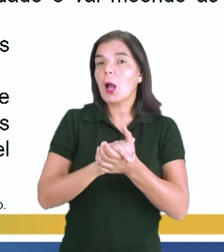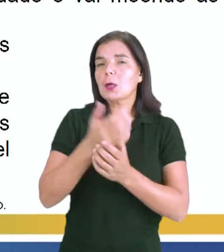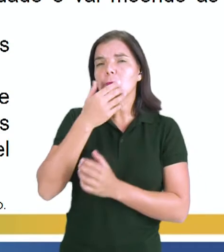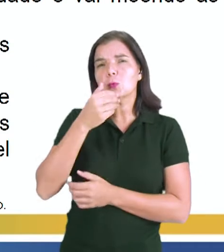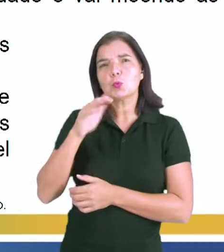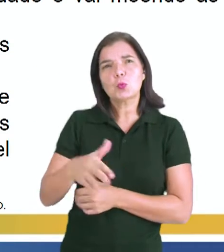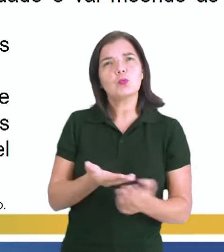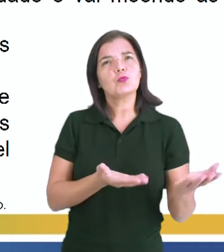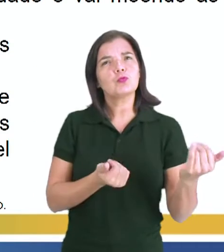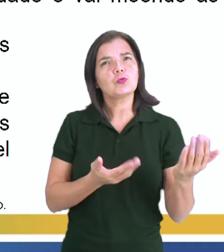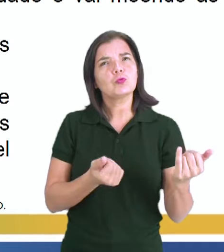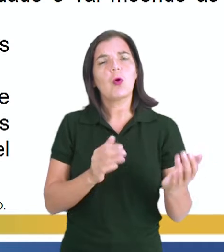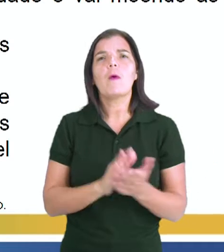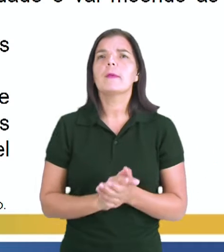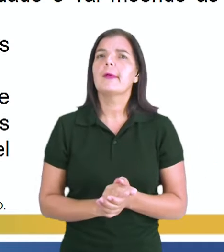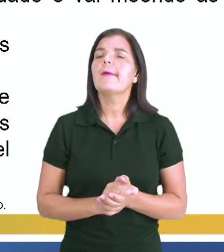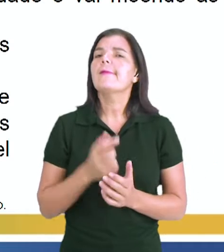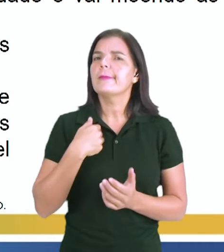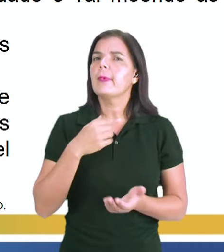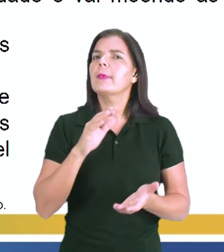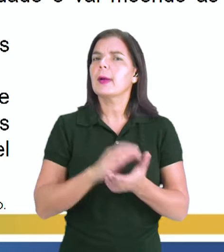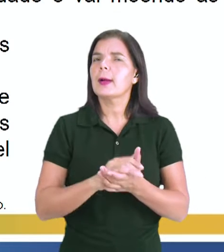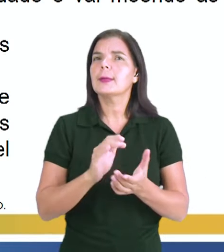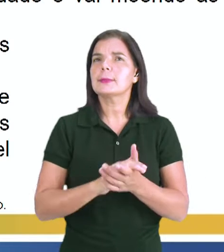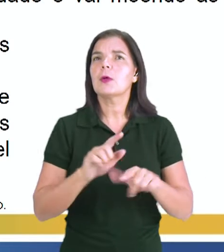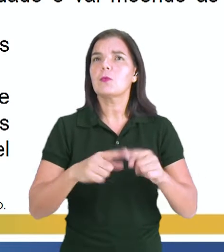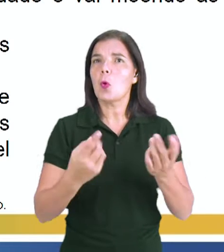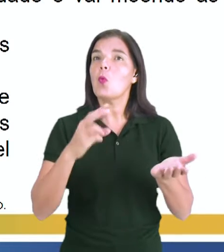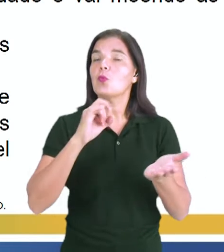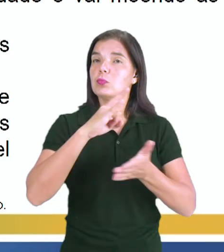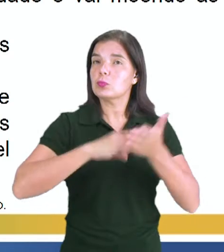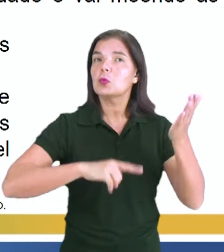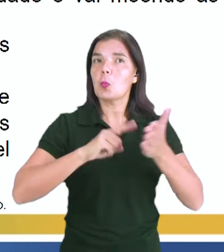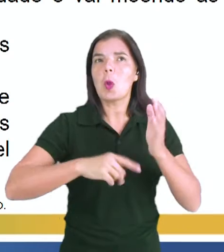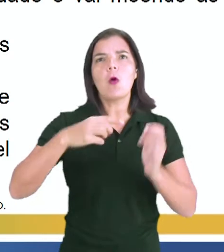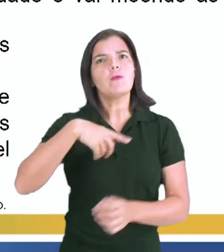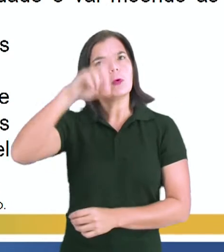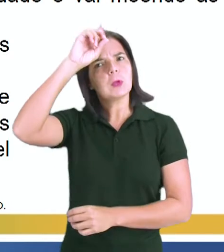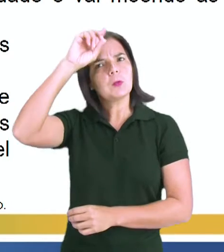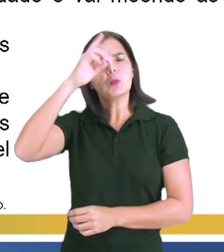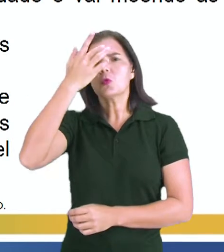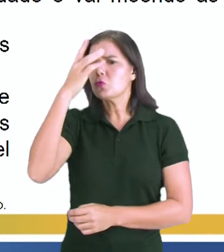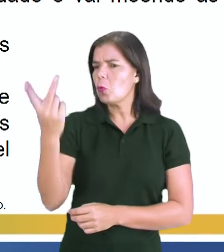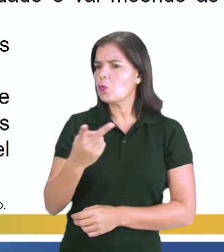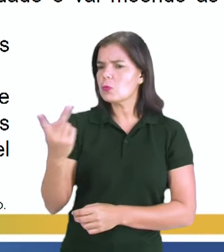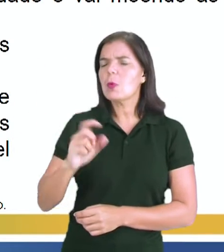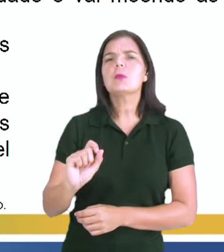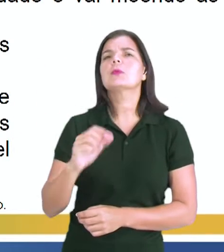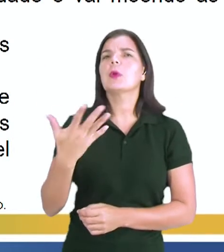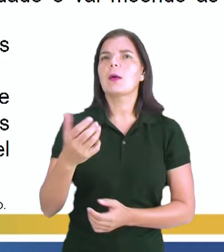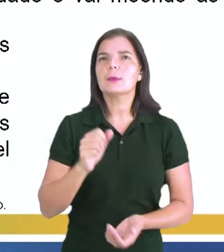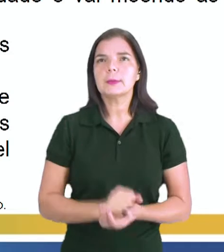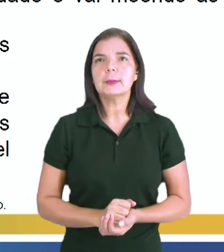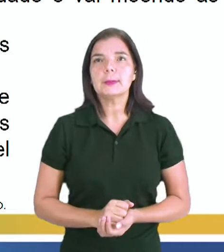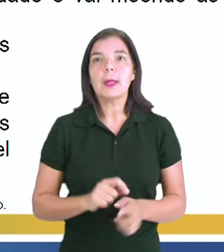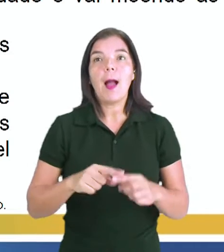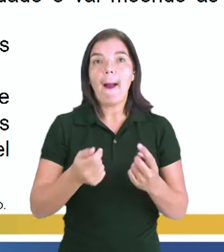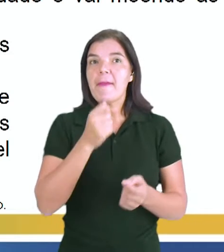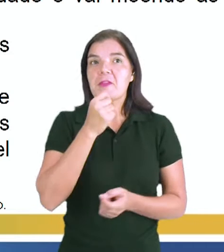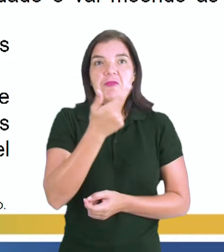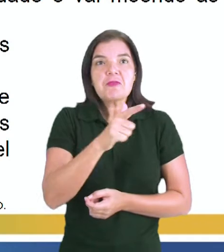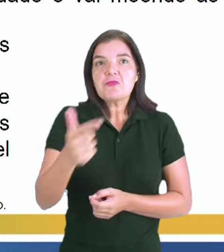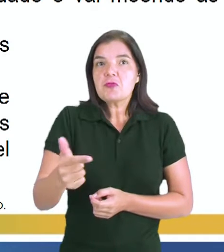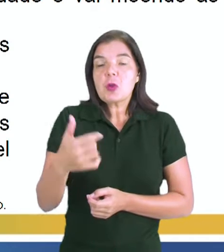casado menino. O contrato foram os grandes que assinaram. Os dois nem sabiam direito o que estava acontecendo. Ainda não